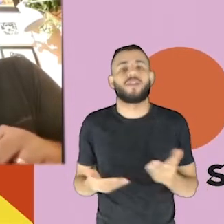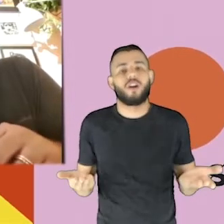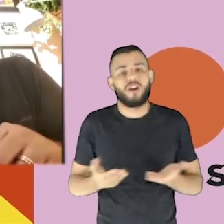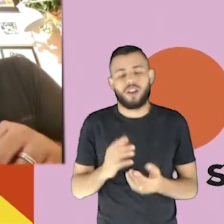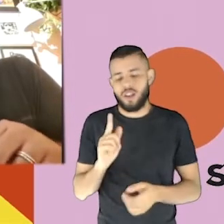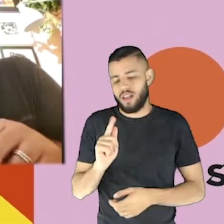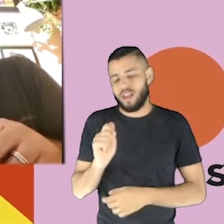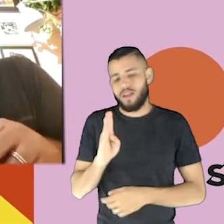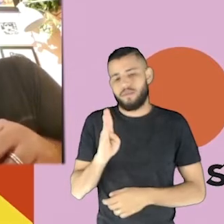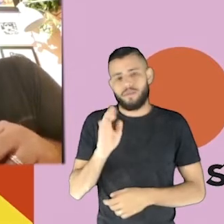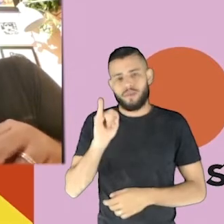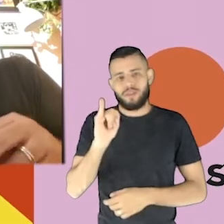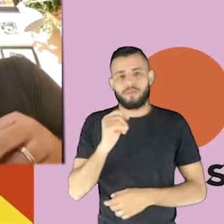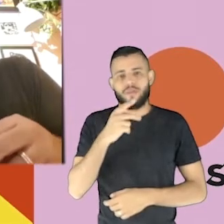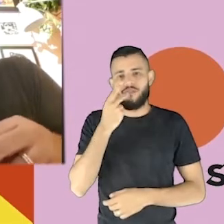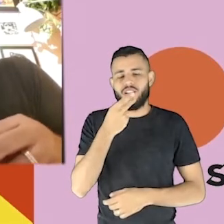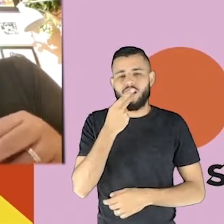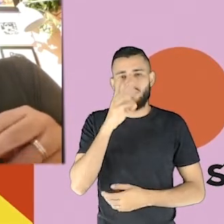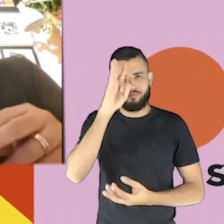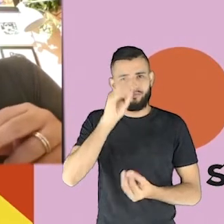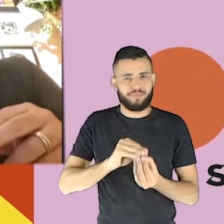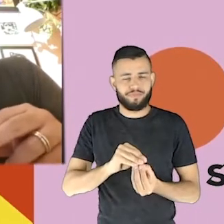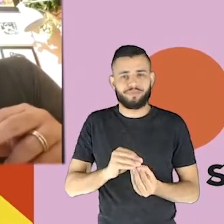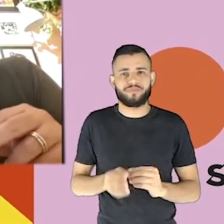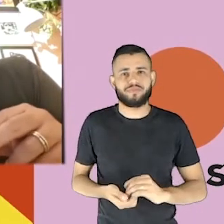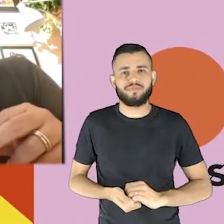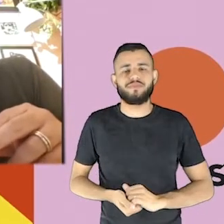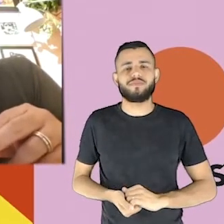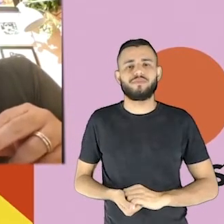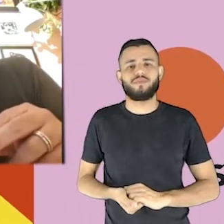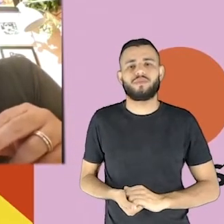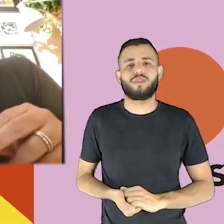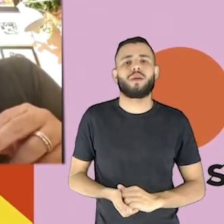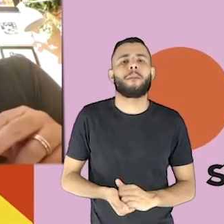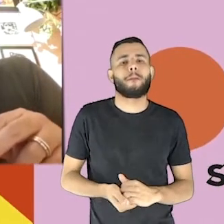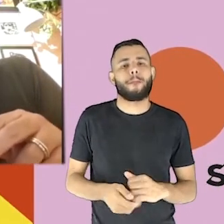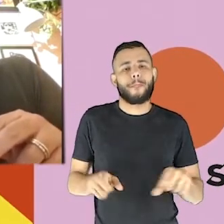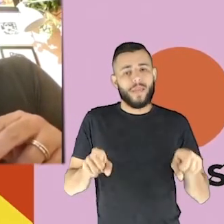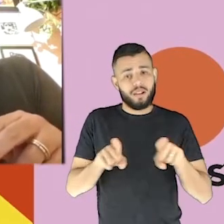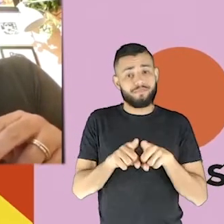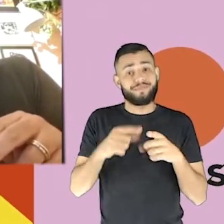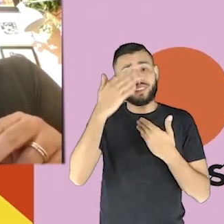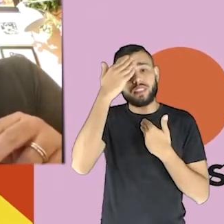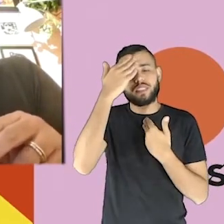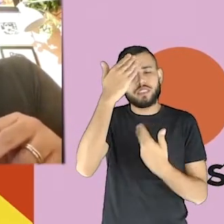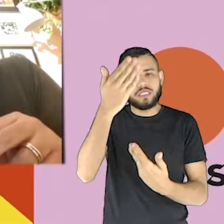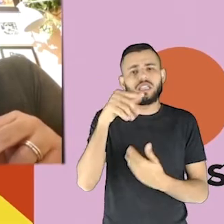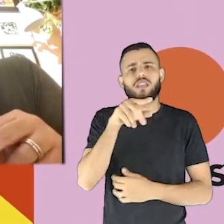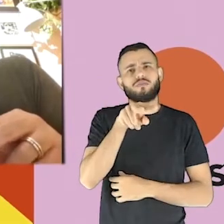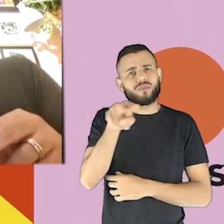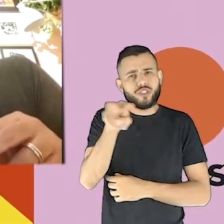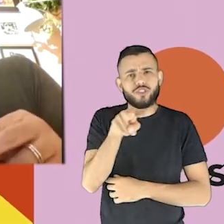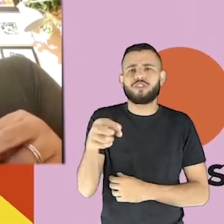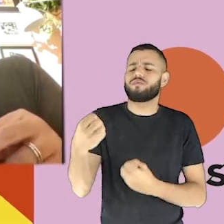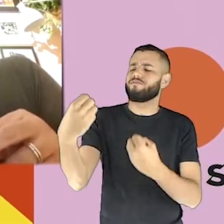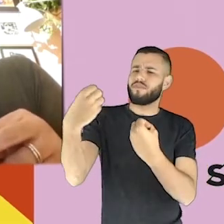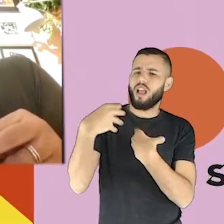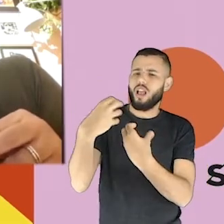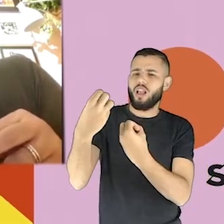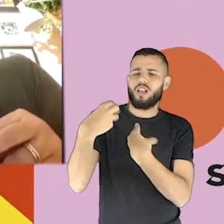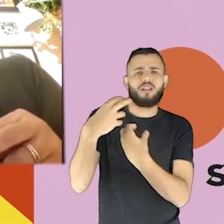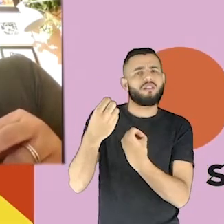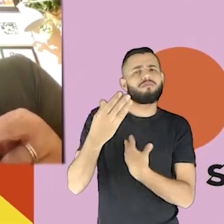passo a fala agora para a Gabi fazer as últimas considerações. Eu quero agradecer pelo conhecimento que